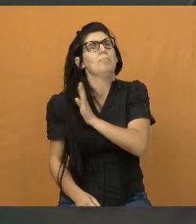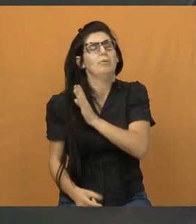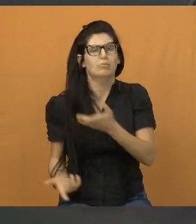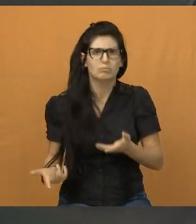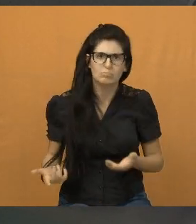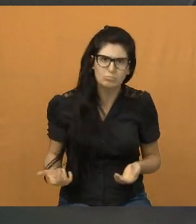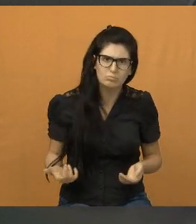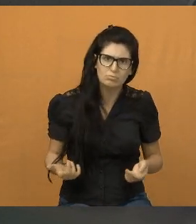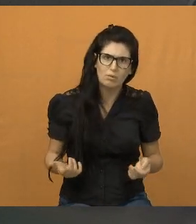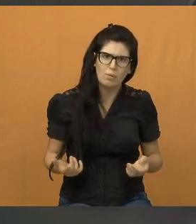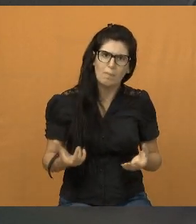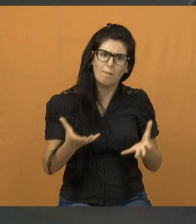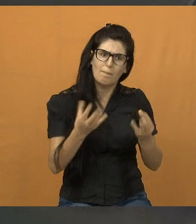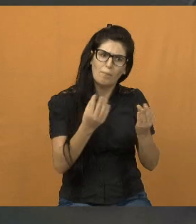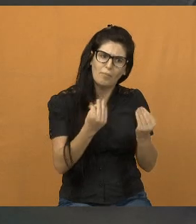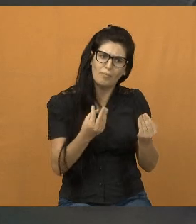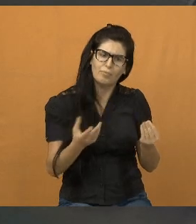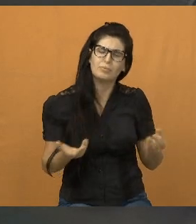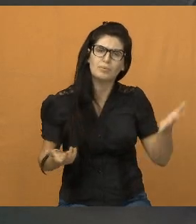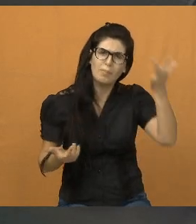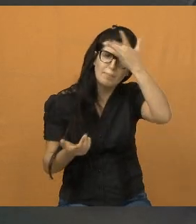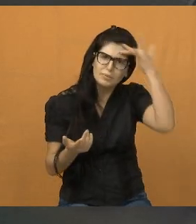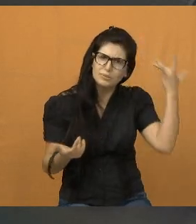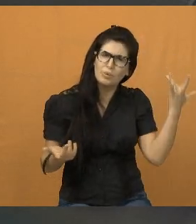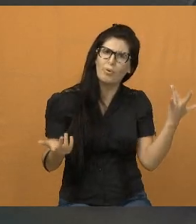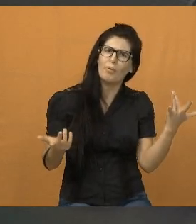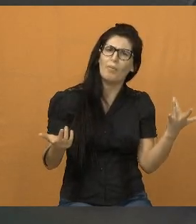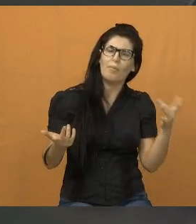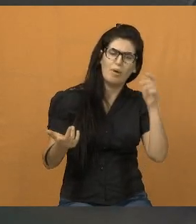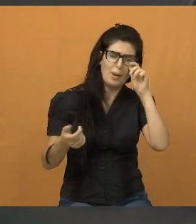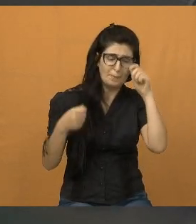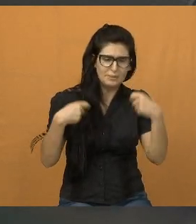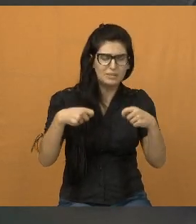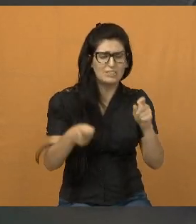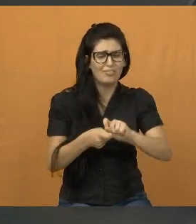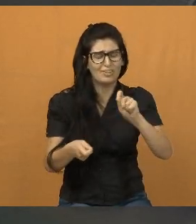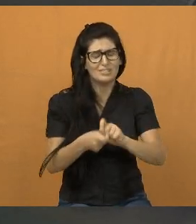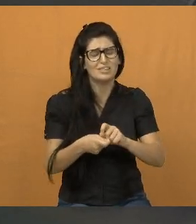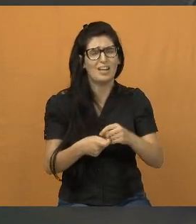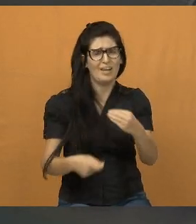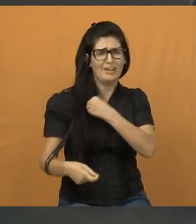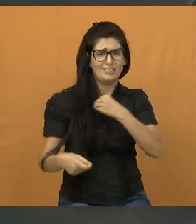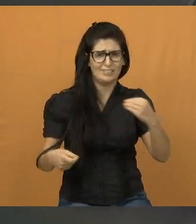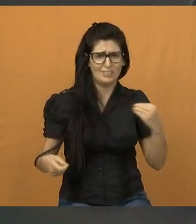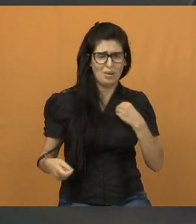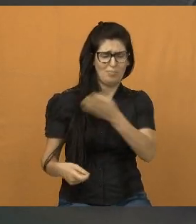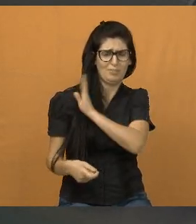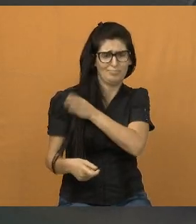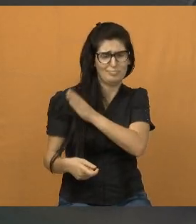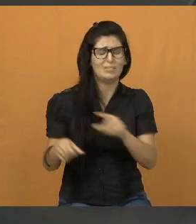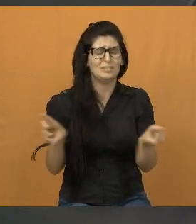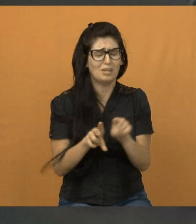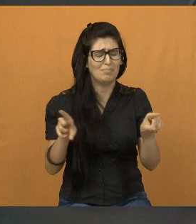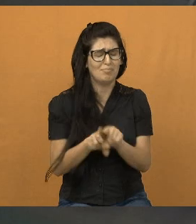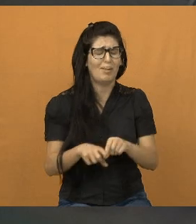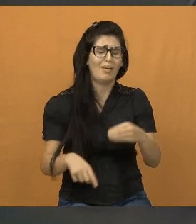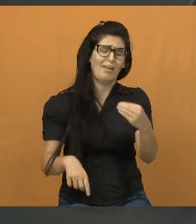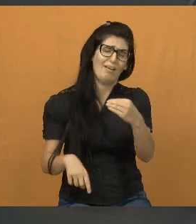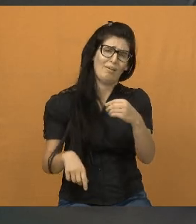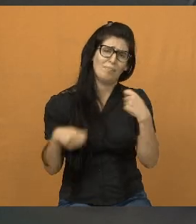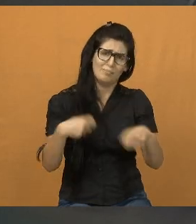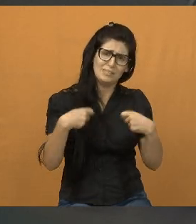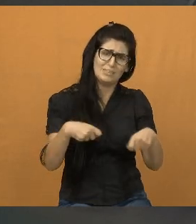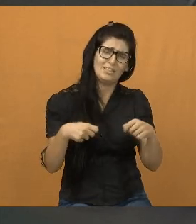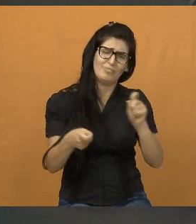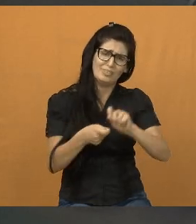aumentou muito os exames de ecocardiograma e também acredito que de oftalmologia. Tem alguma questão nessa